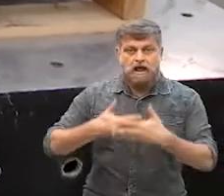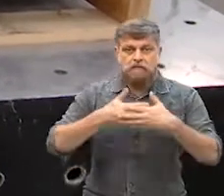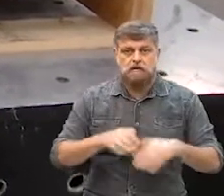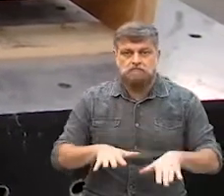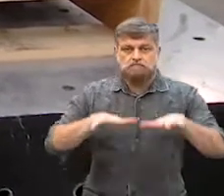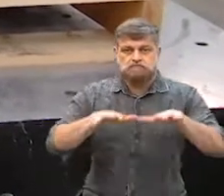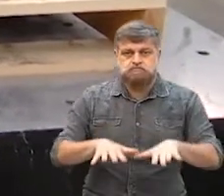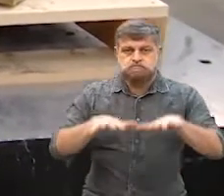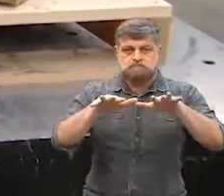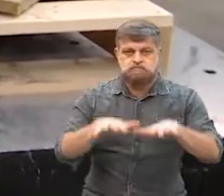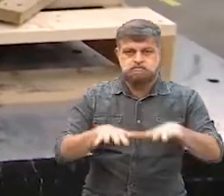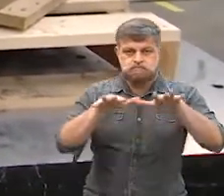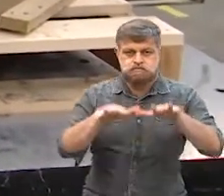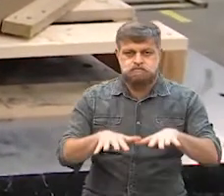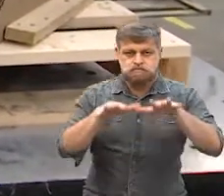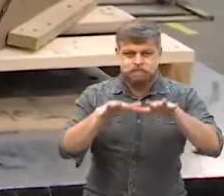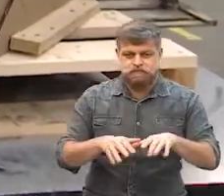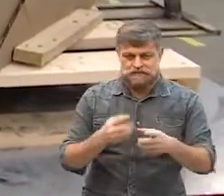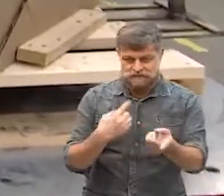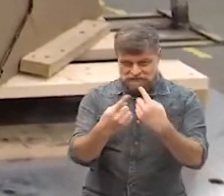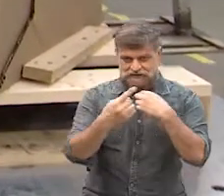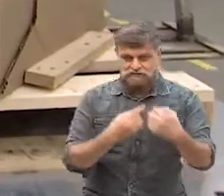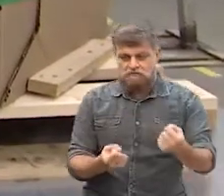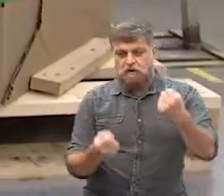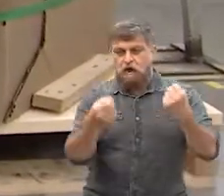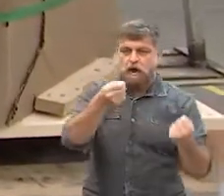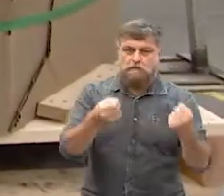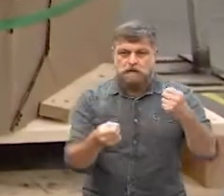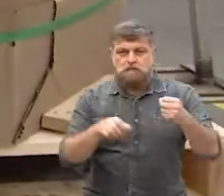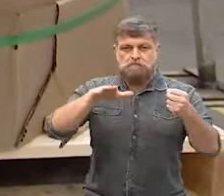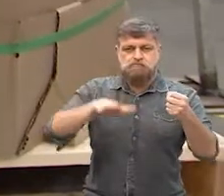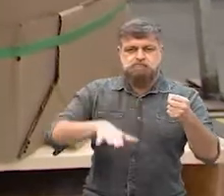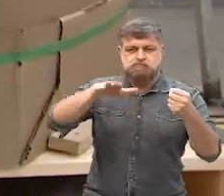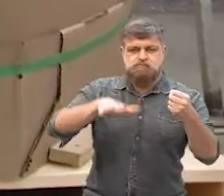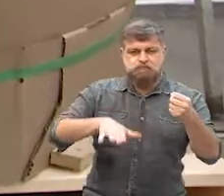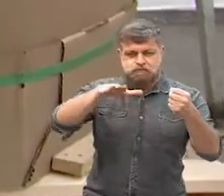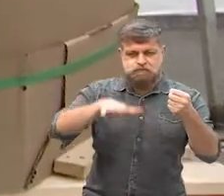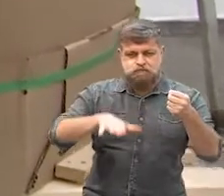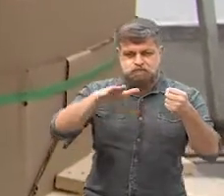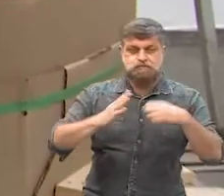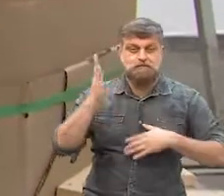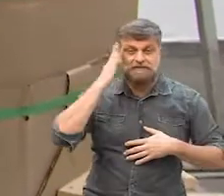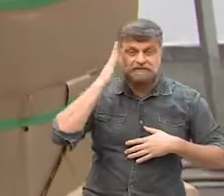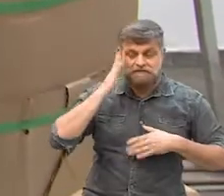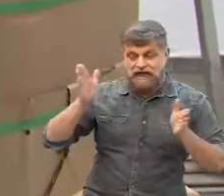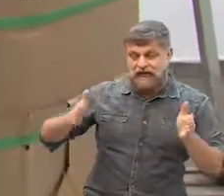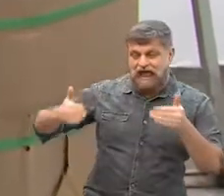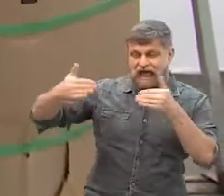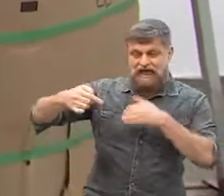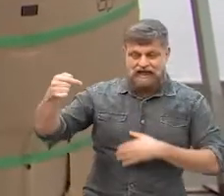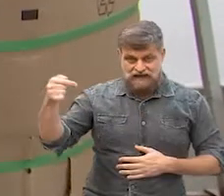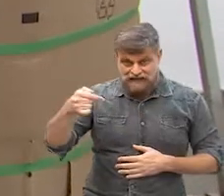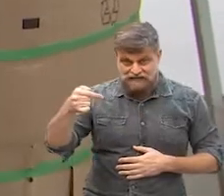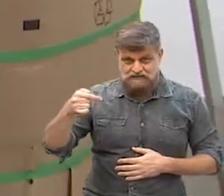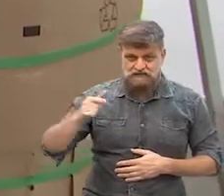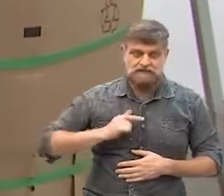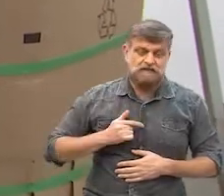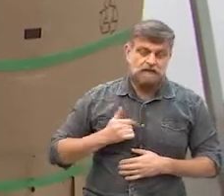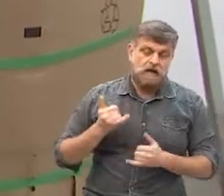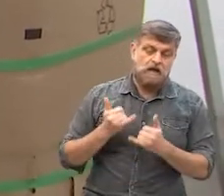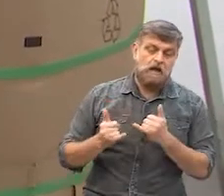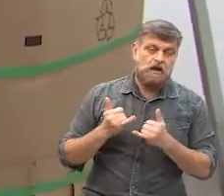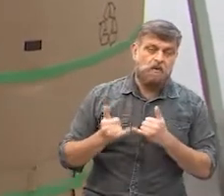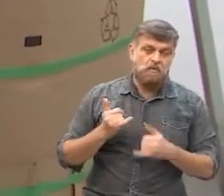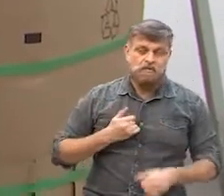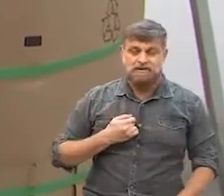as trepidações que ocorrem no trajeto. Se sabe quanto tempo a caixa ou uma bag como essa se